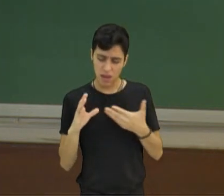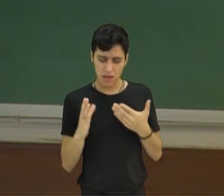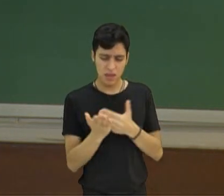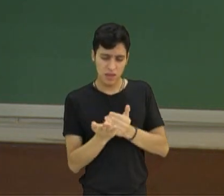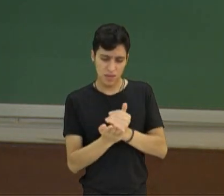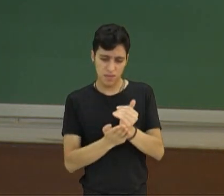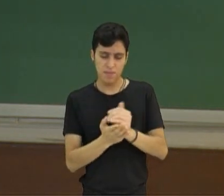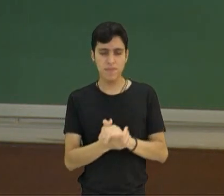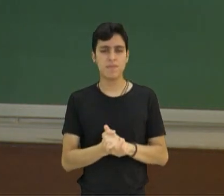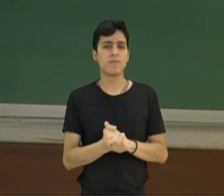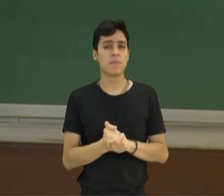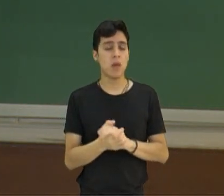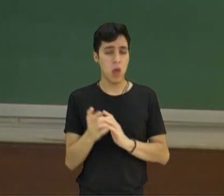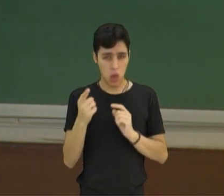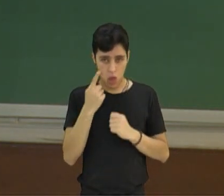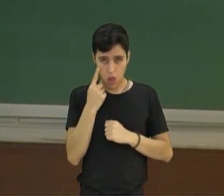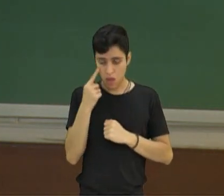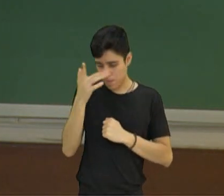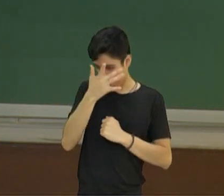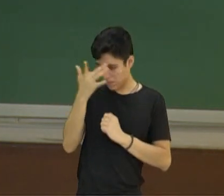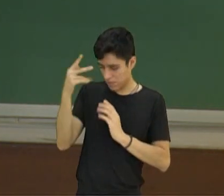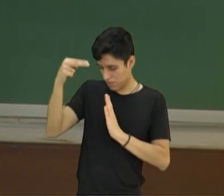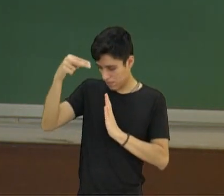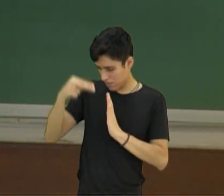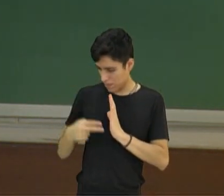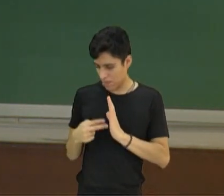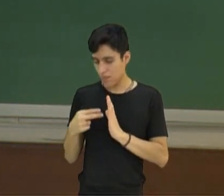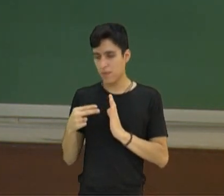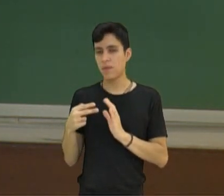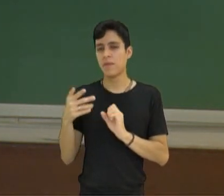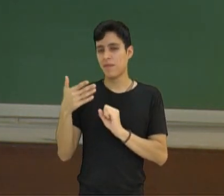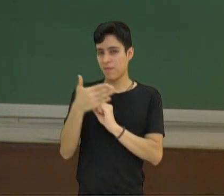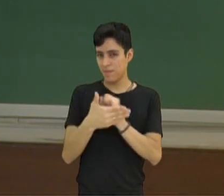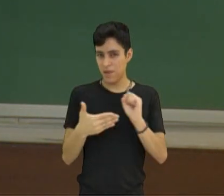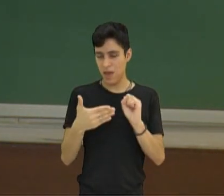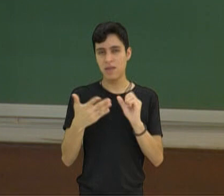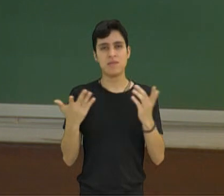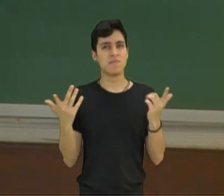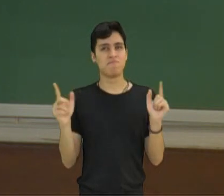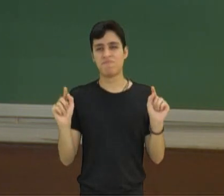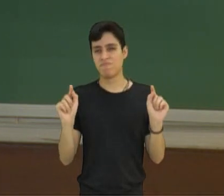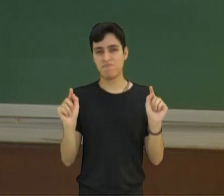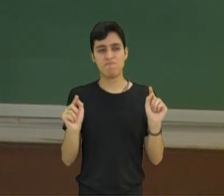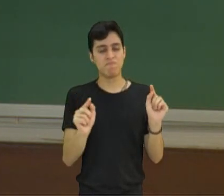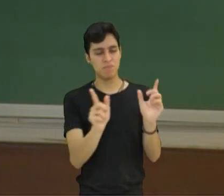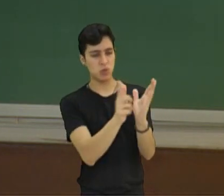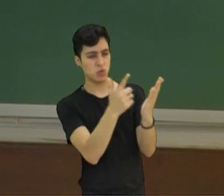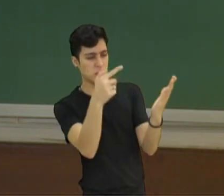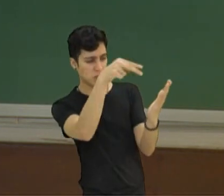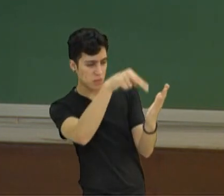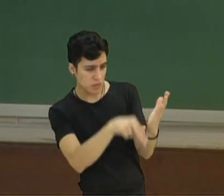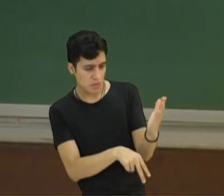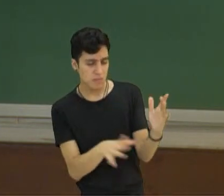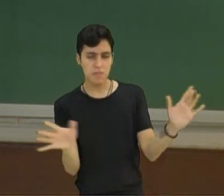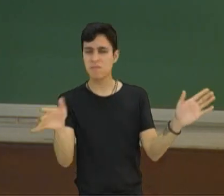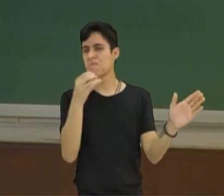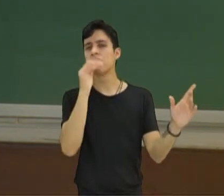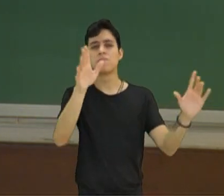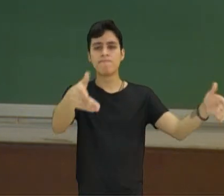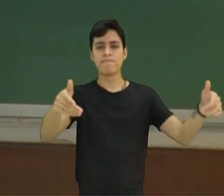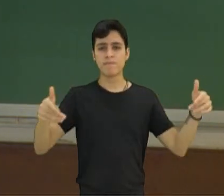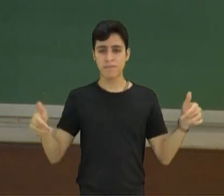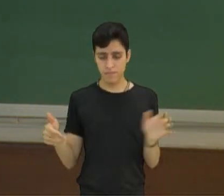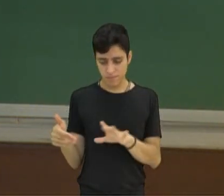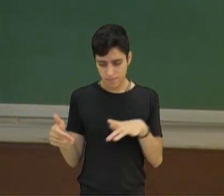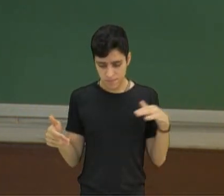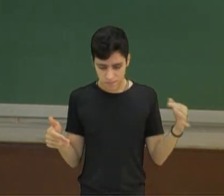aqui. O leitor, com base em uma leitura em um jornal, revista de uma matéria jornalística,